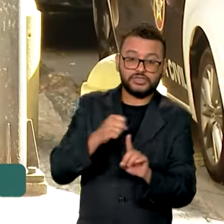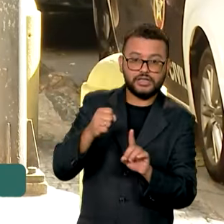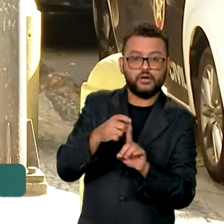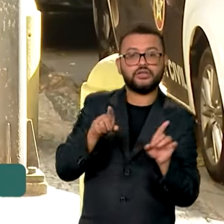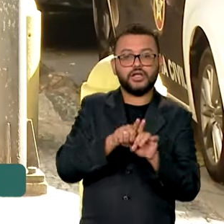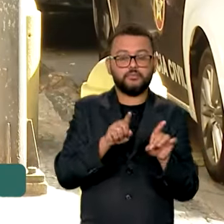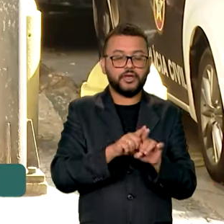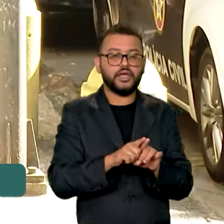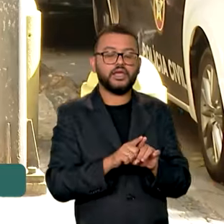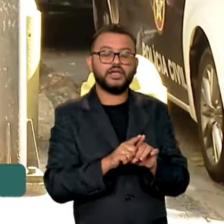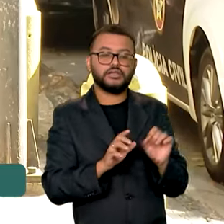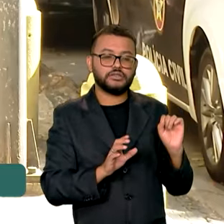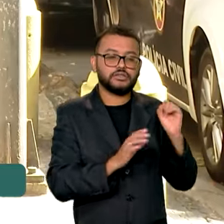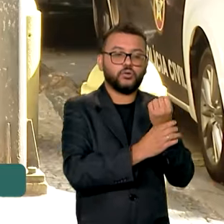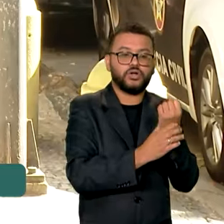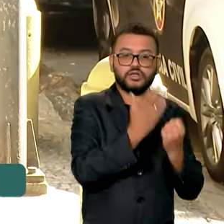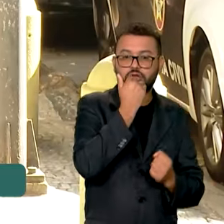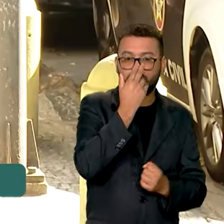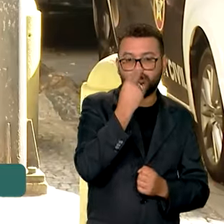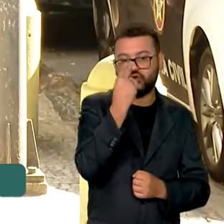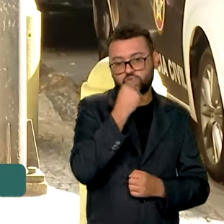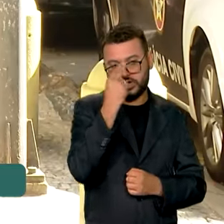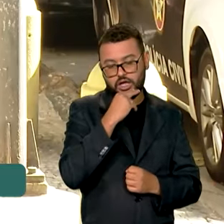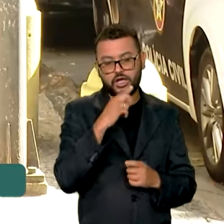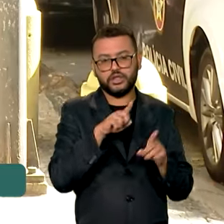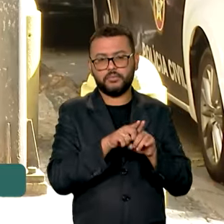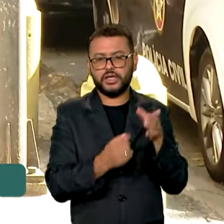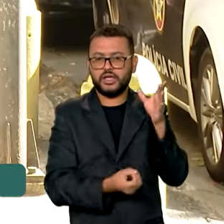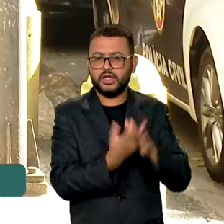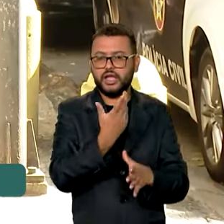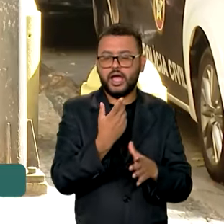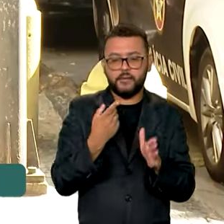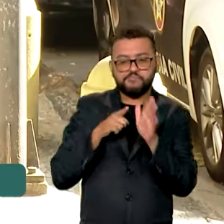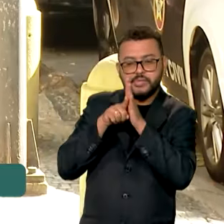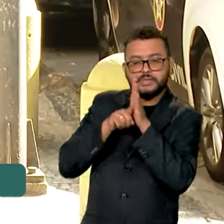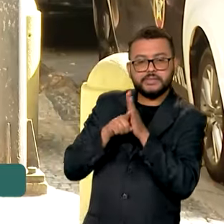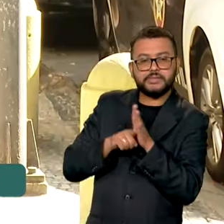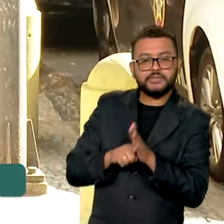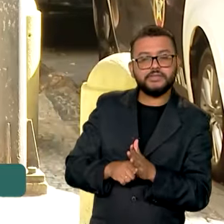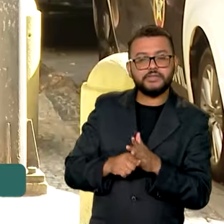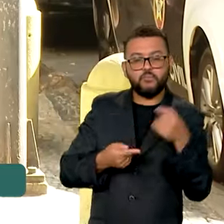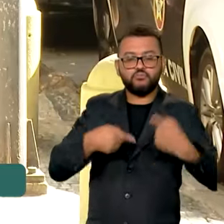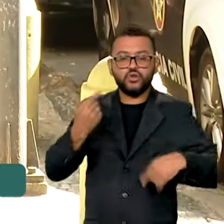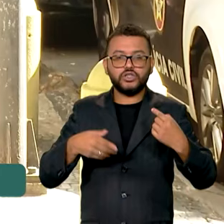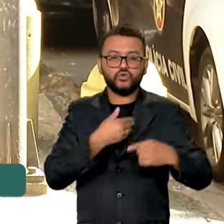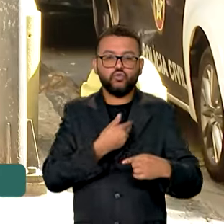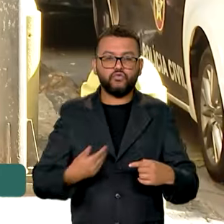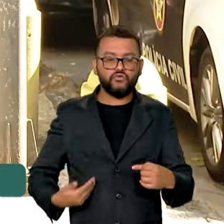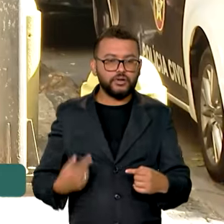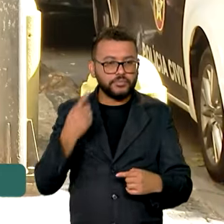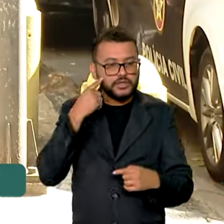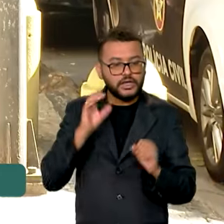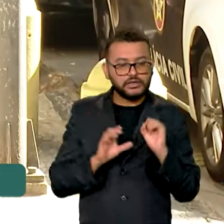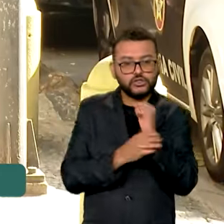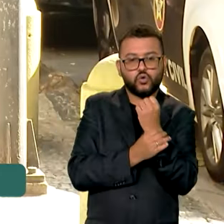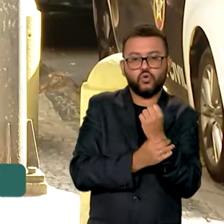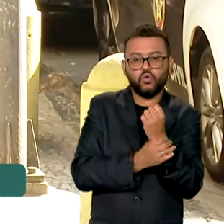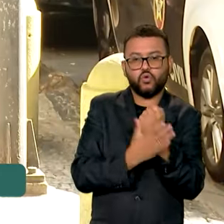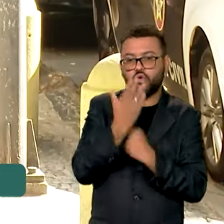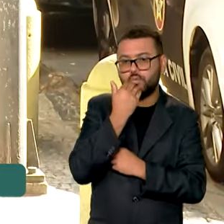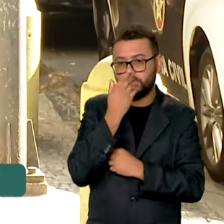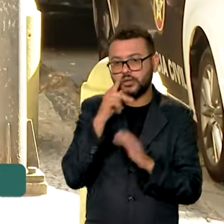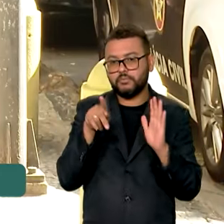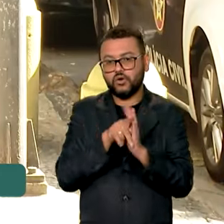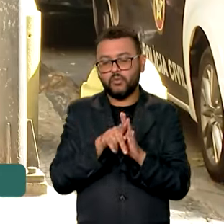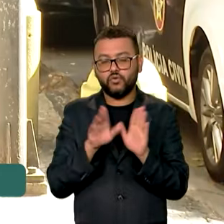de Segurança Alimentar e Nutricional e produção e pesquisas sobre políticas públicas e segurança alimentar